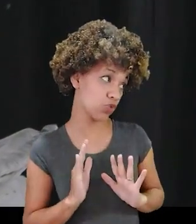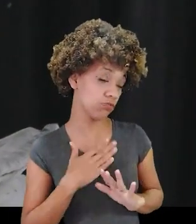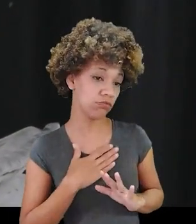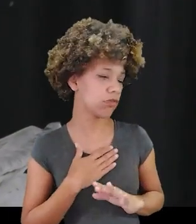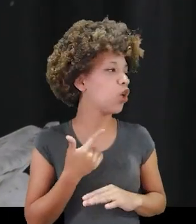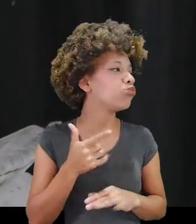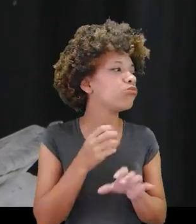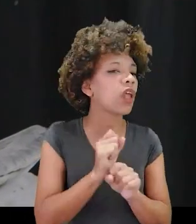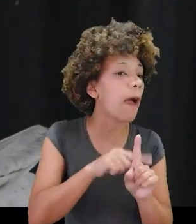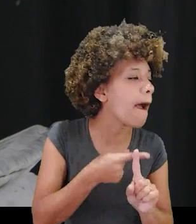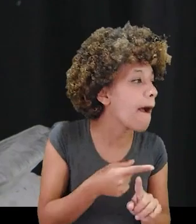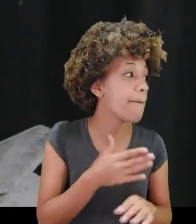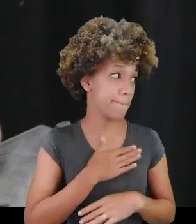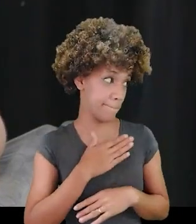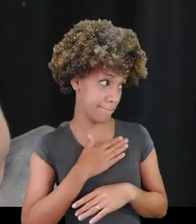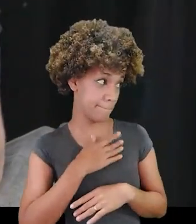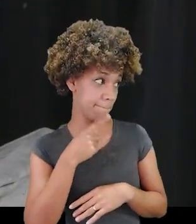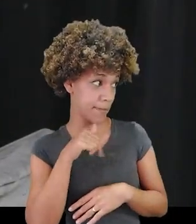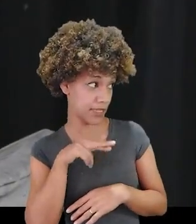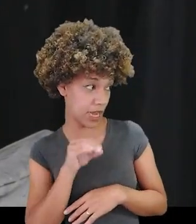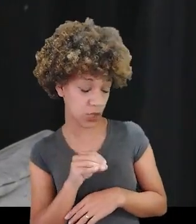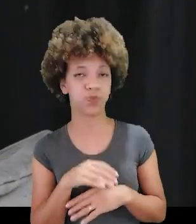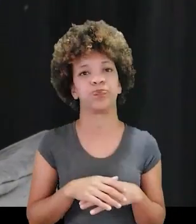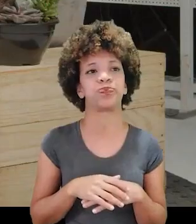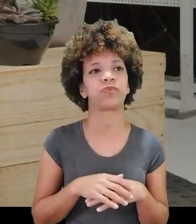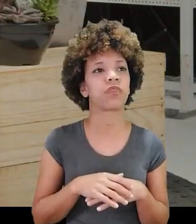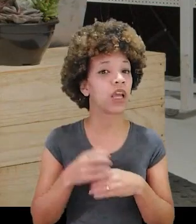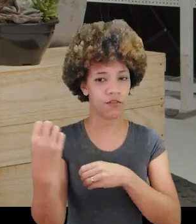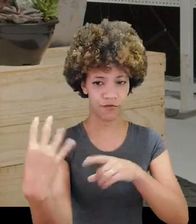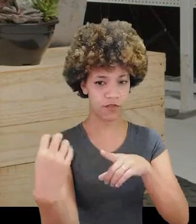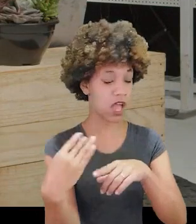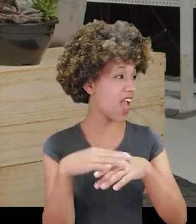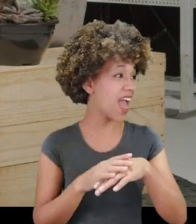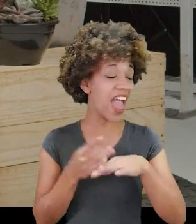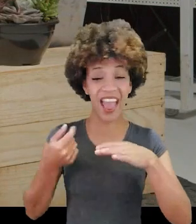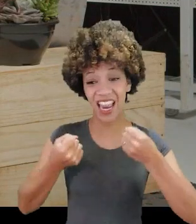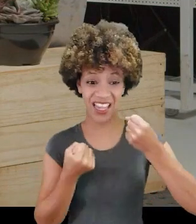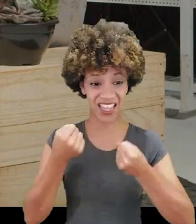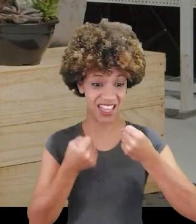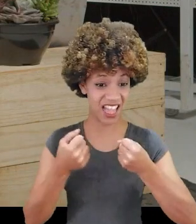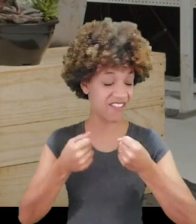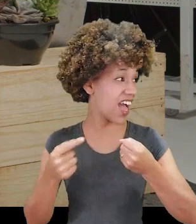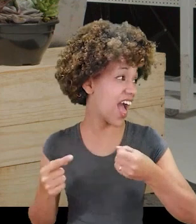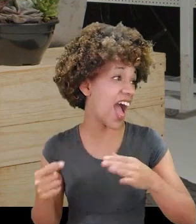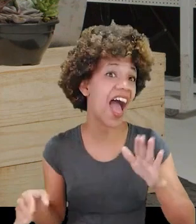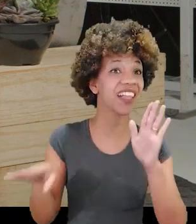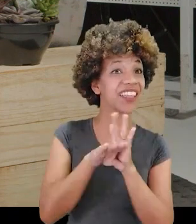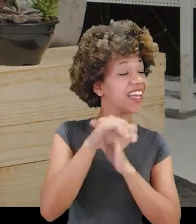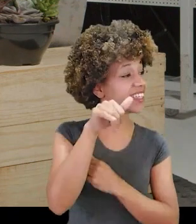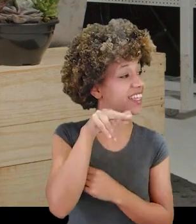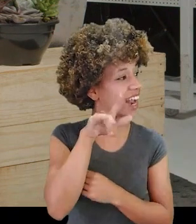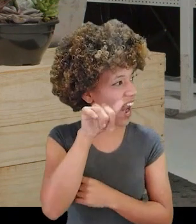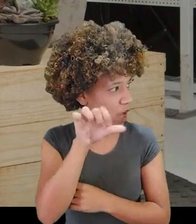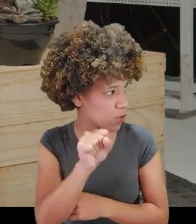que a mulher das pessoas pô não faz a conta tal o meu padrasto mesmo no meu padrasto ficava na reserva ele atravessava até